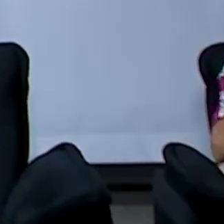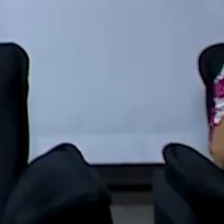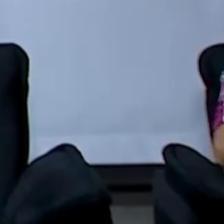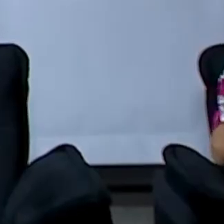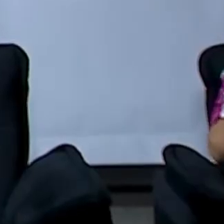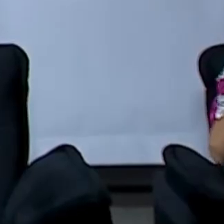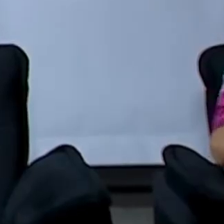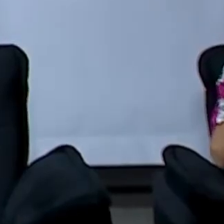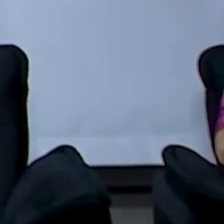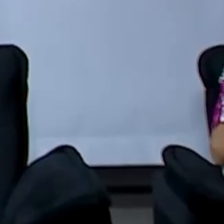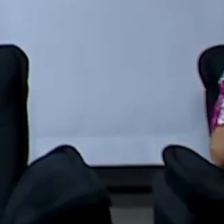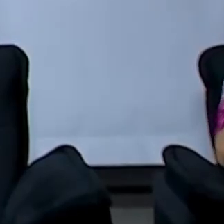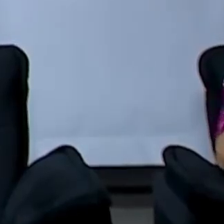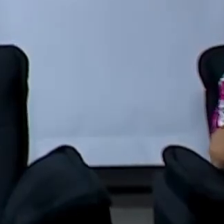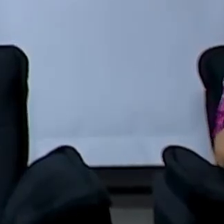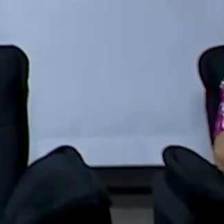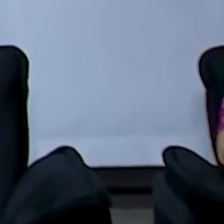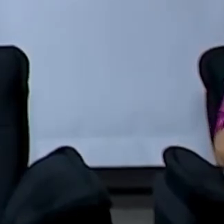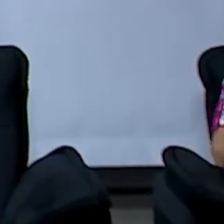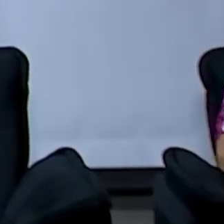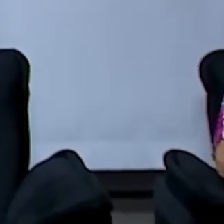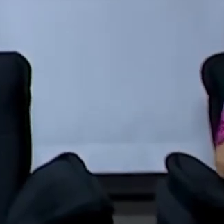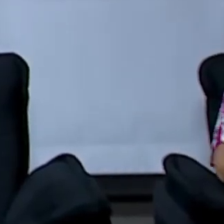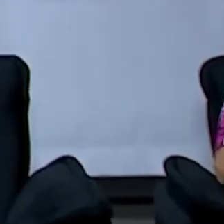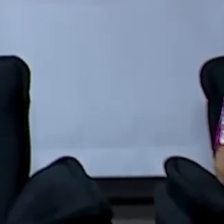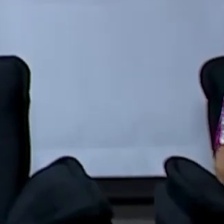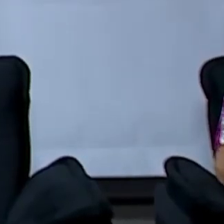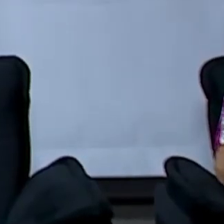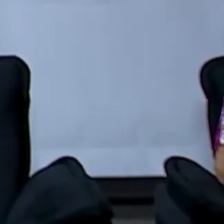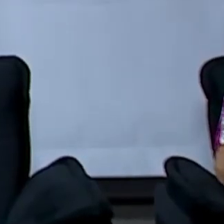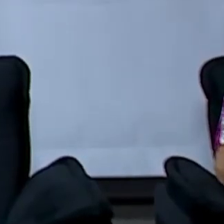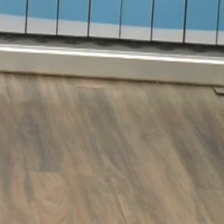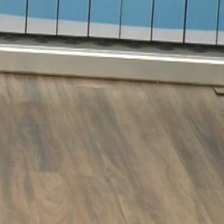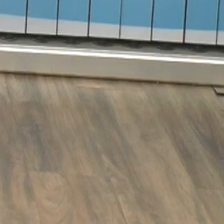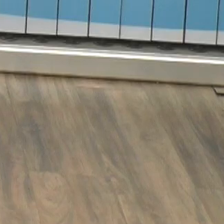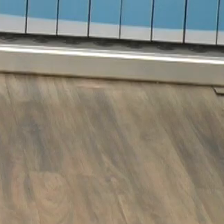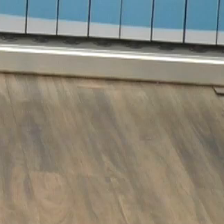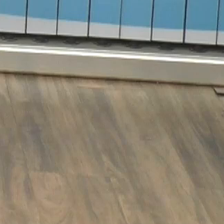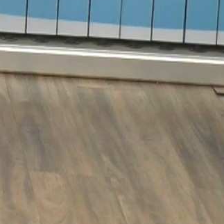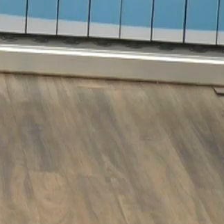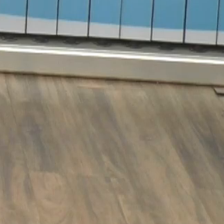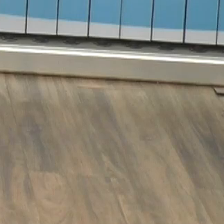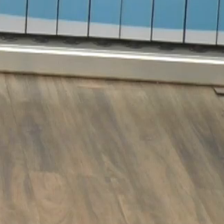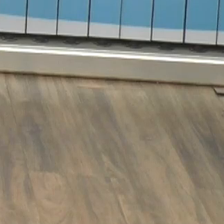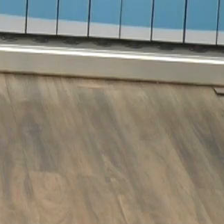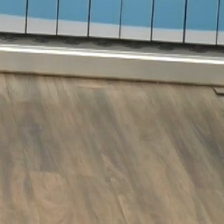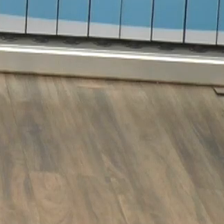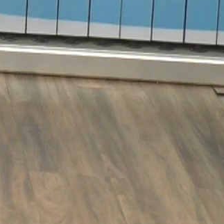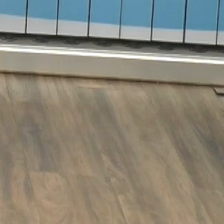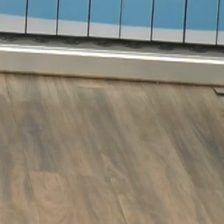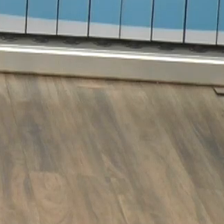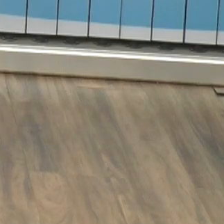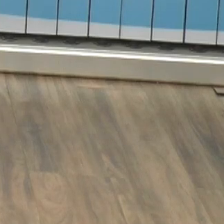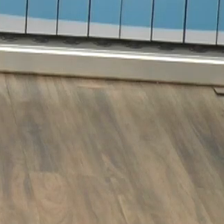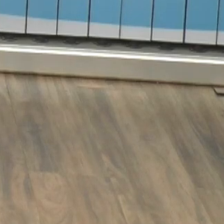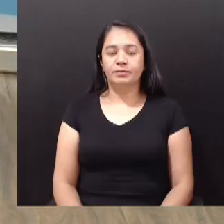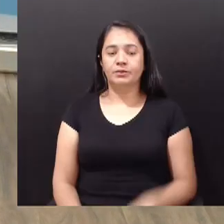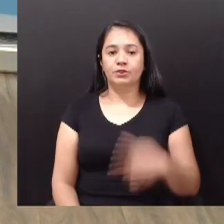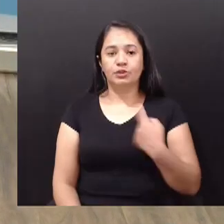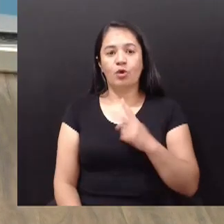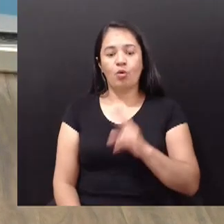pra anunciar. E a gente segue aqui com as notícias